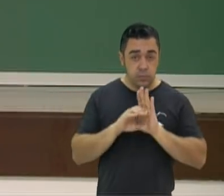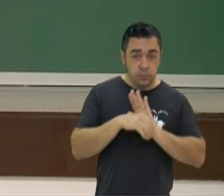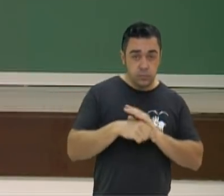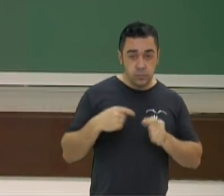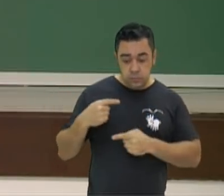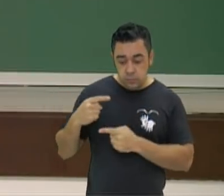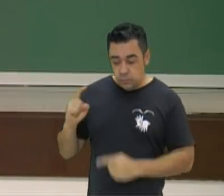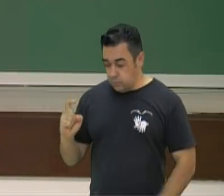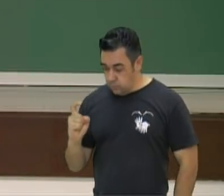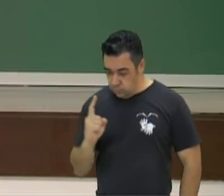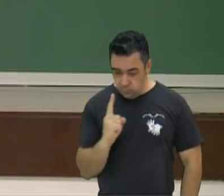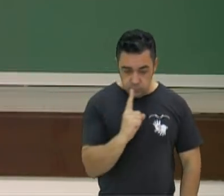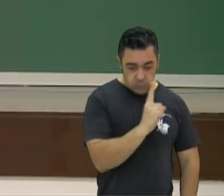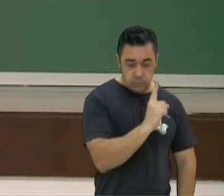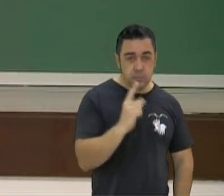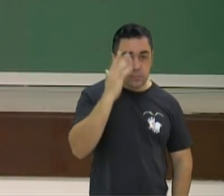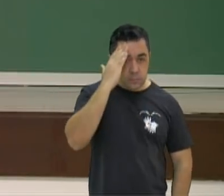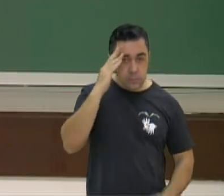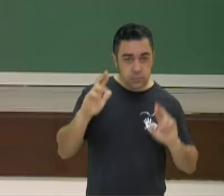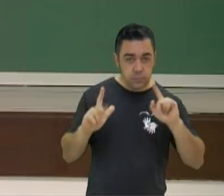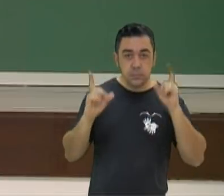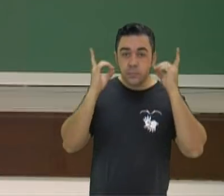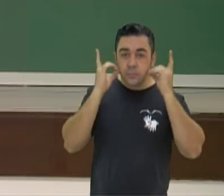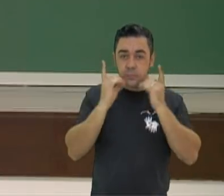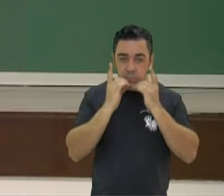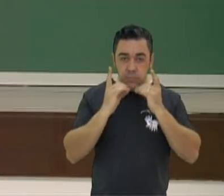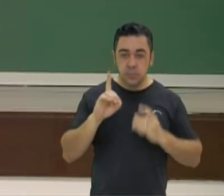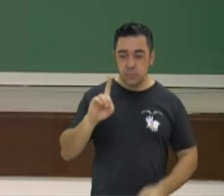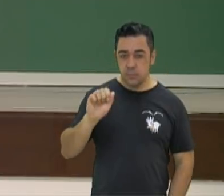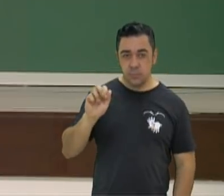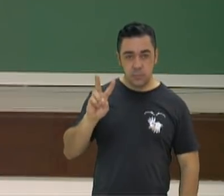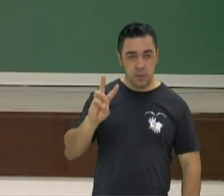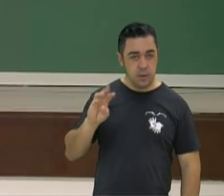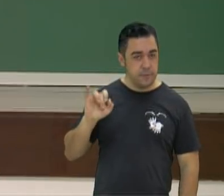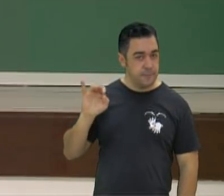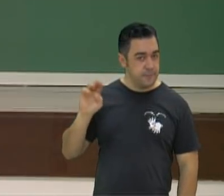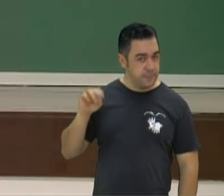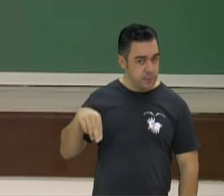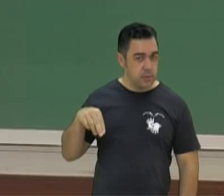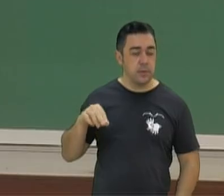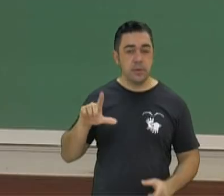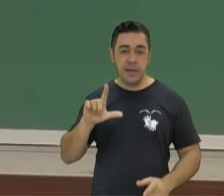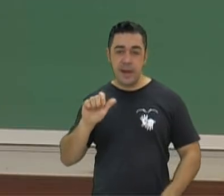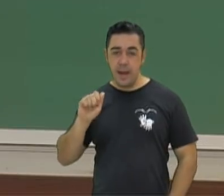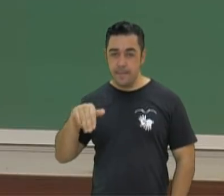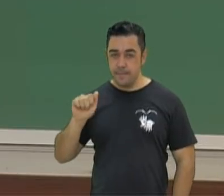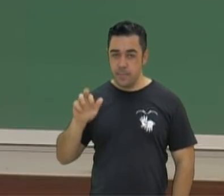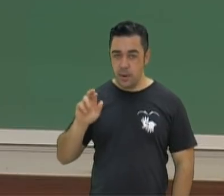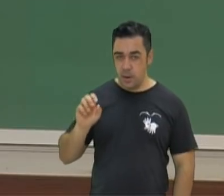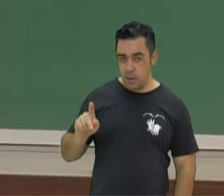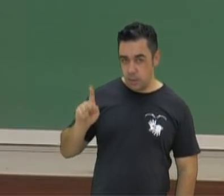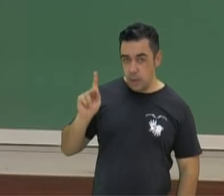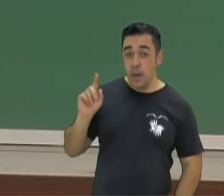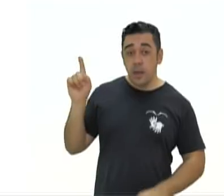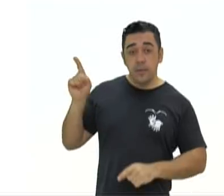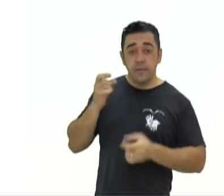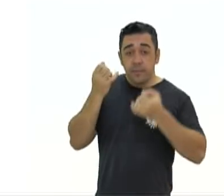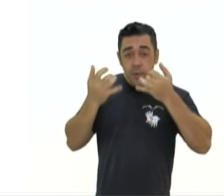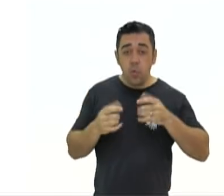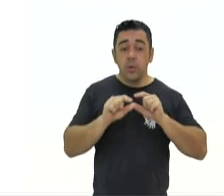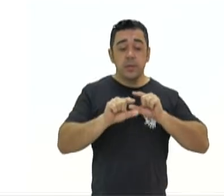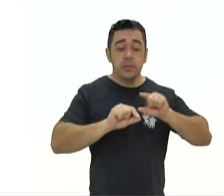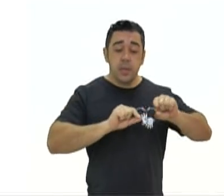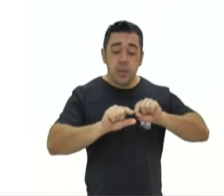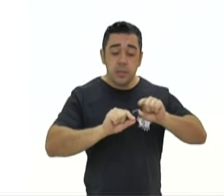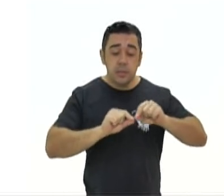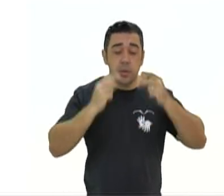Então, vocês têm que saber a diferença entre o Darwin e o Lamarck, tá? Não pode esquecer. Então, o que o Darwin falou, gente? Seleção natural. Então, seleção natural